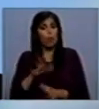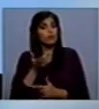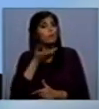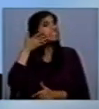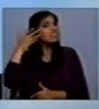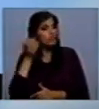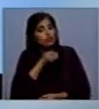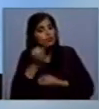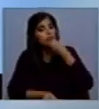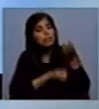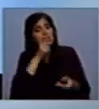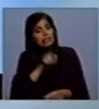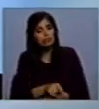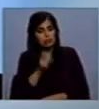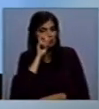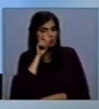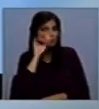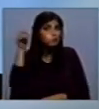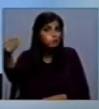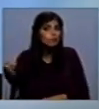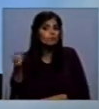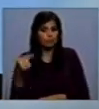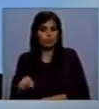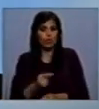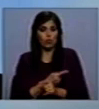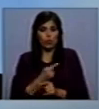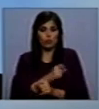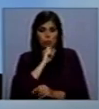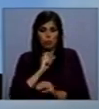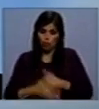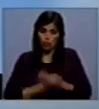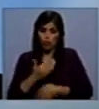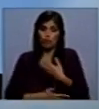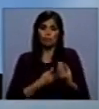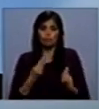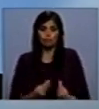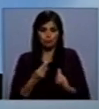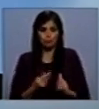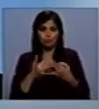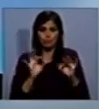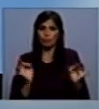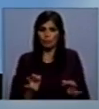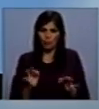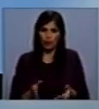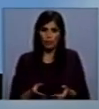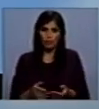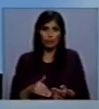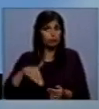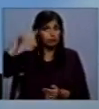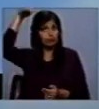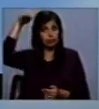trabalho mais garantias temos no futuro que as coisas poderão resultar dessa forma elas realmente nos mais que o city